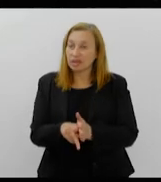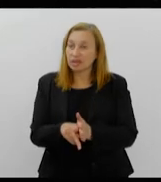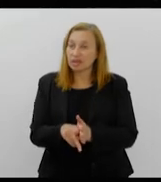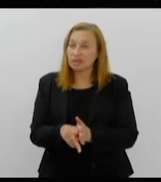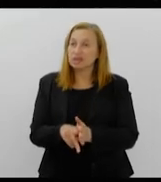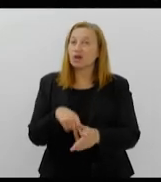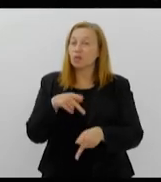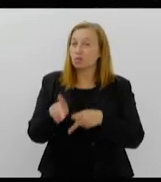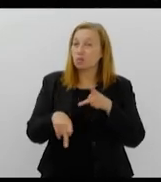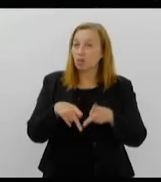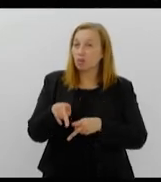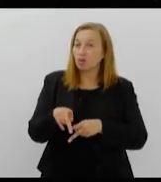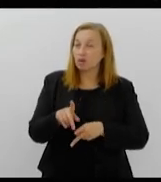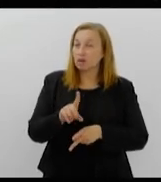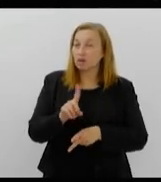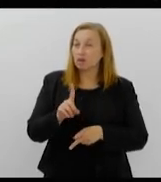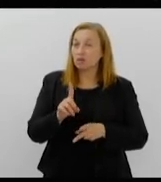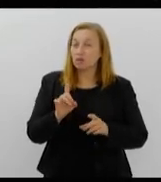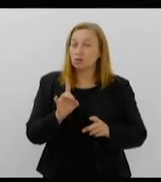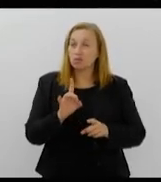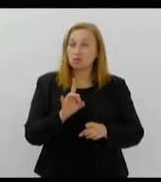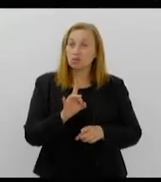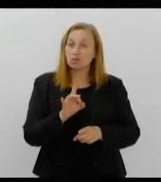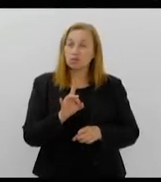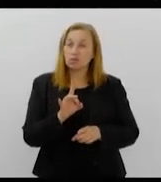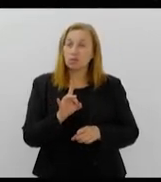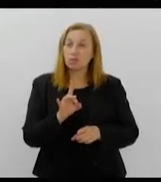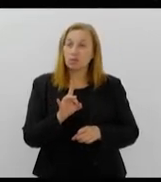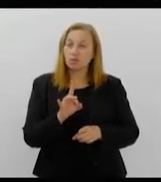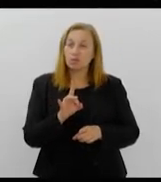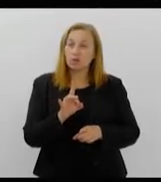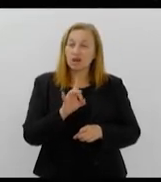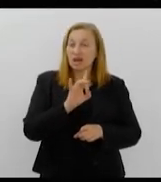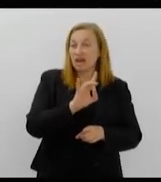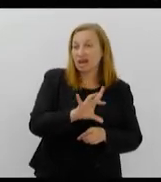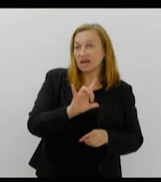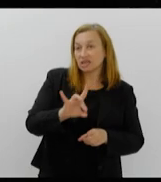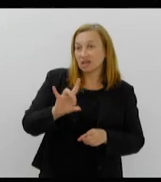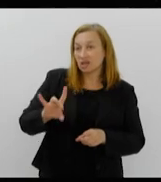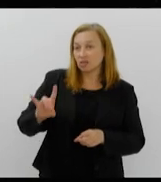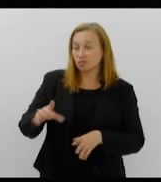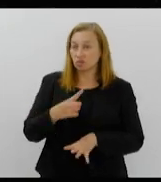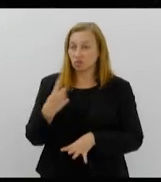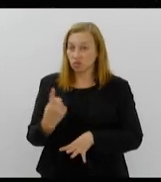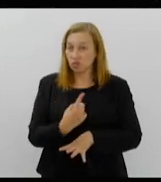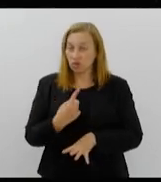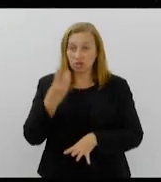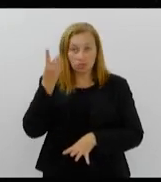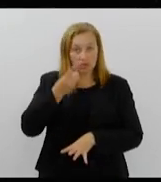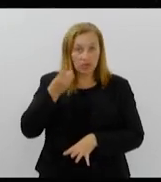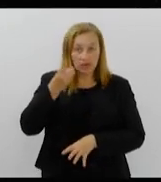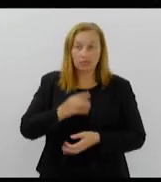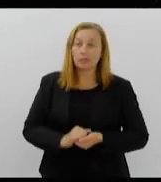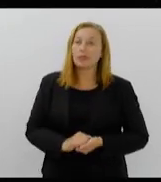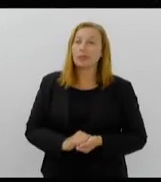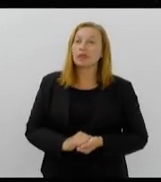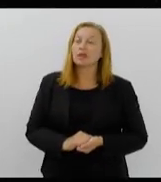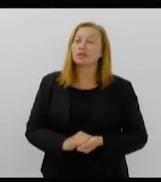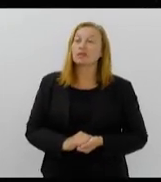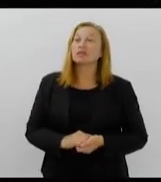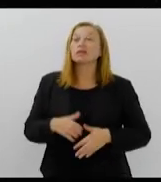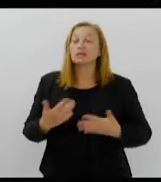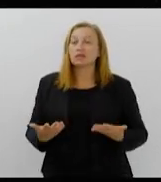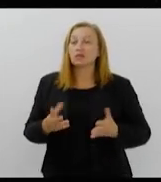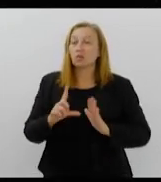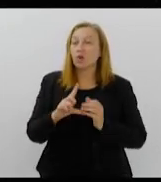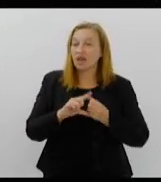público, não especificamente a cada um de nós. O